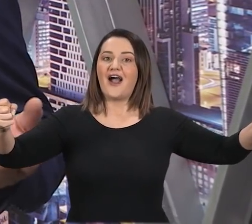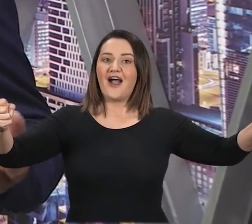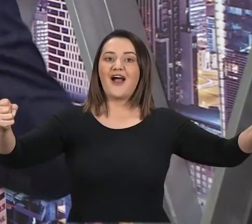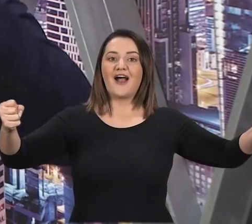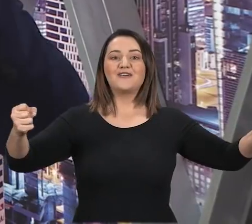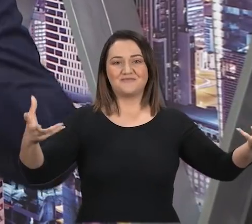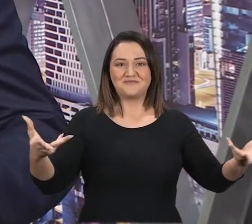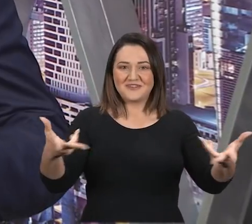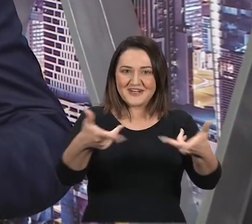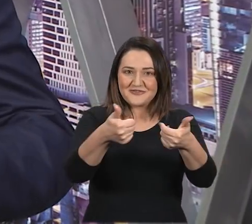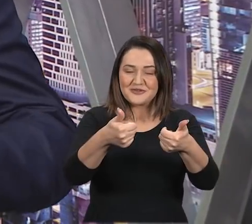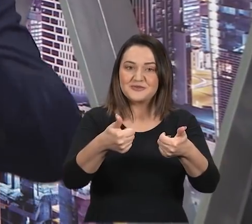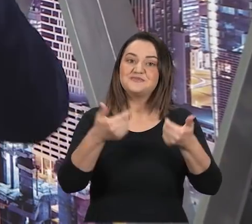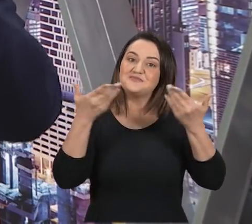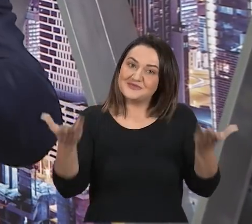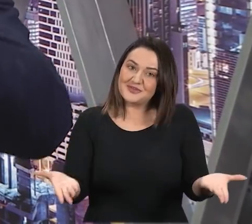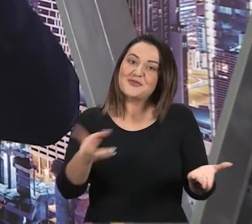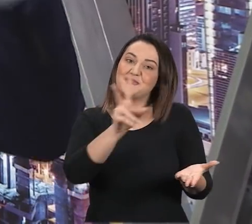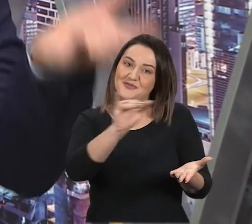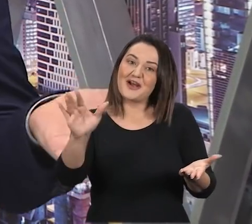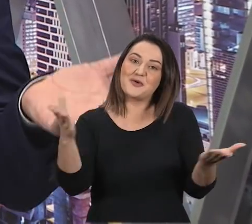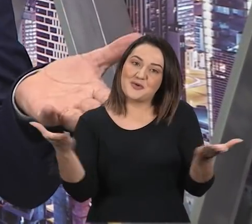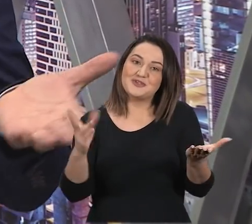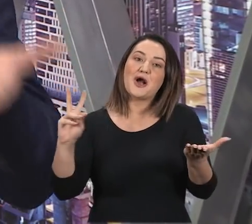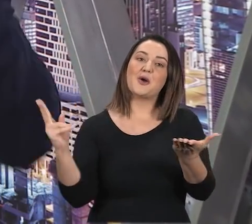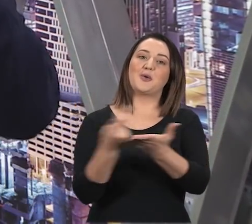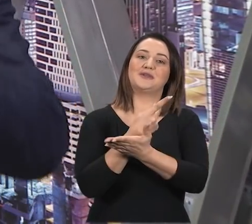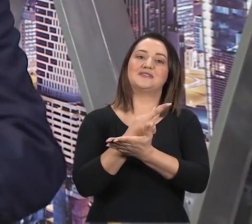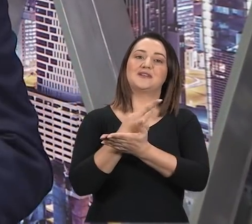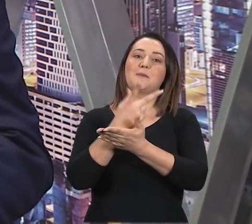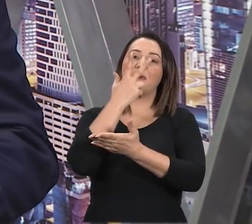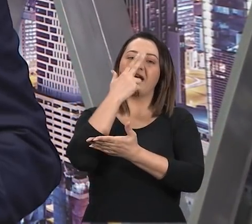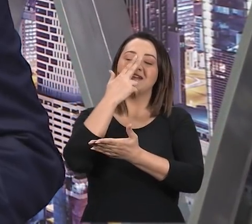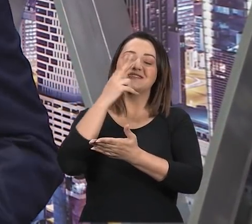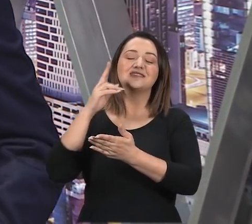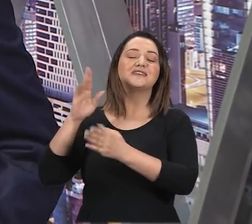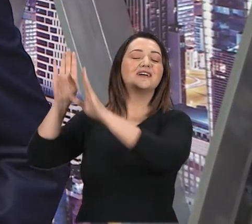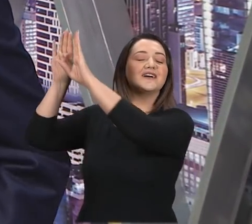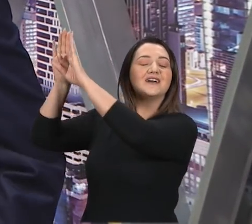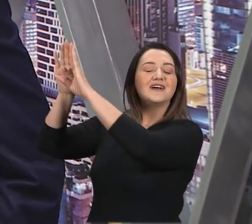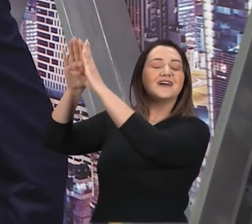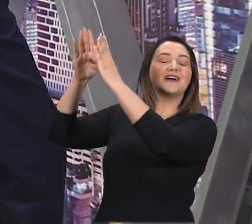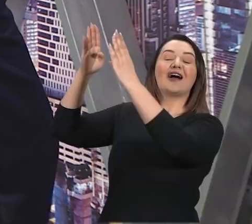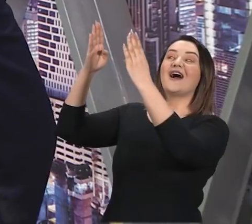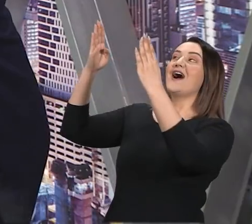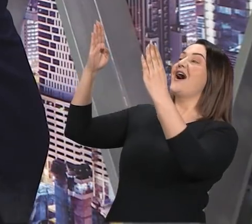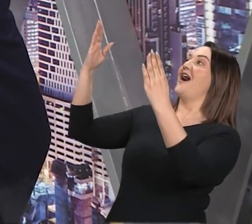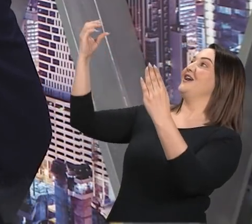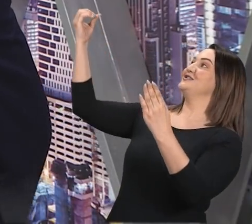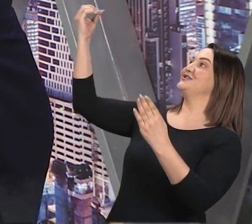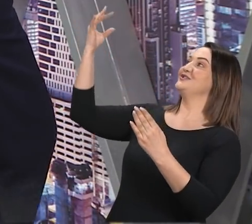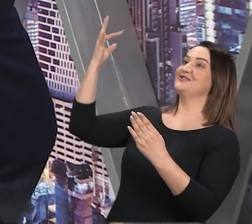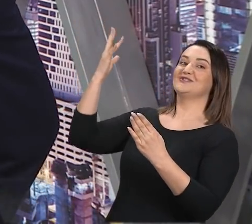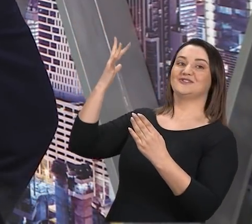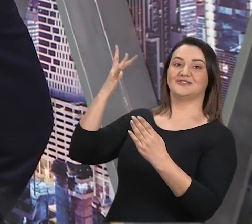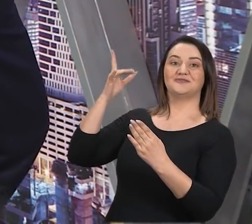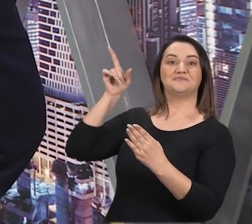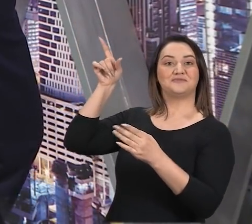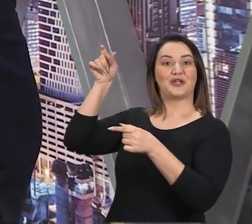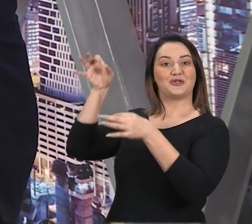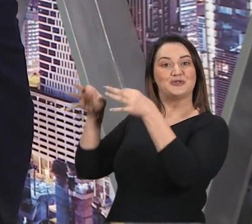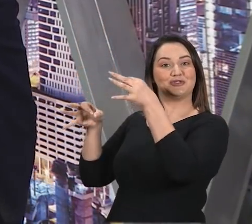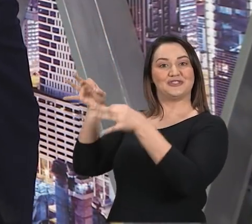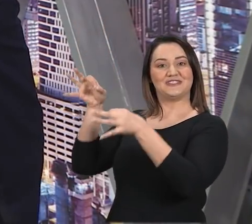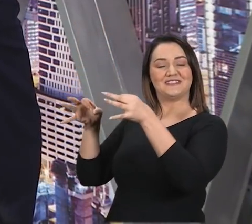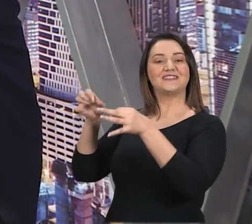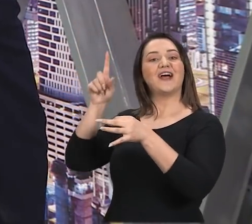não é? Pois é, hoje essa porta vai ser aberta e você vai ver o sol da justiça brilhando em sua vida através